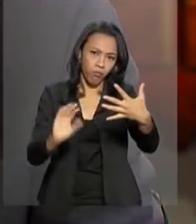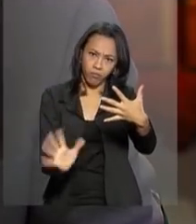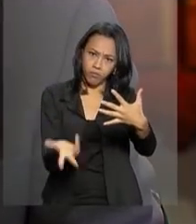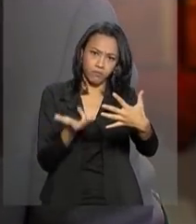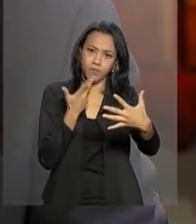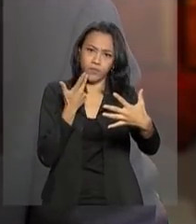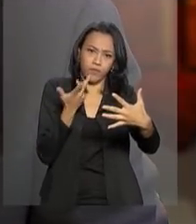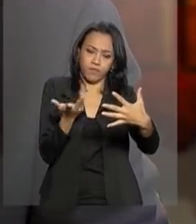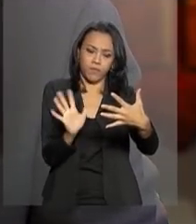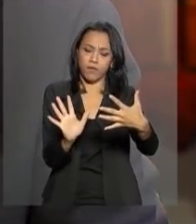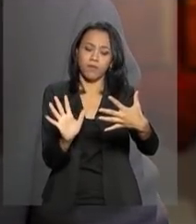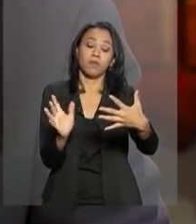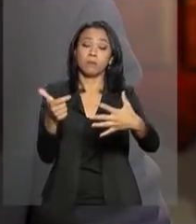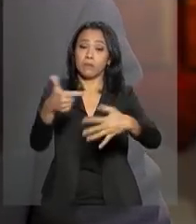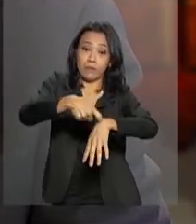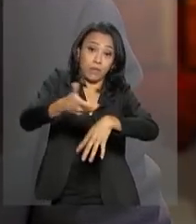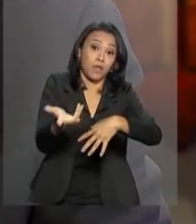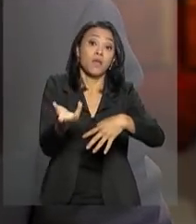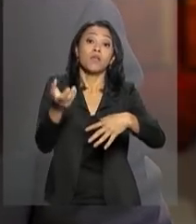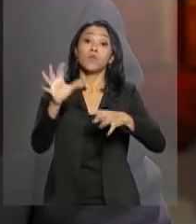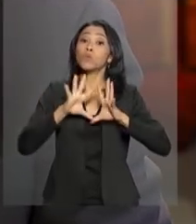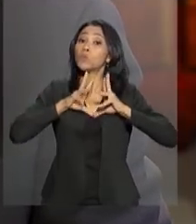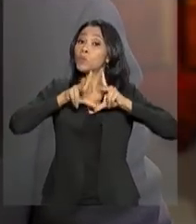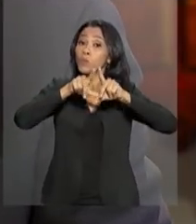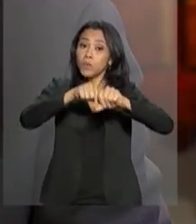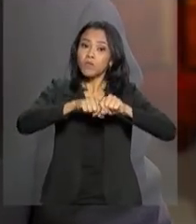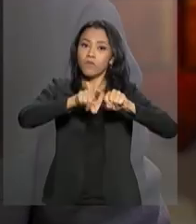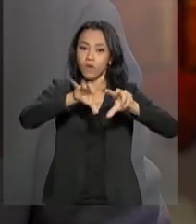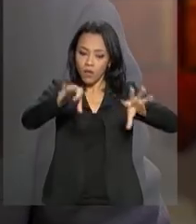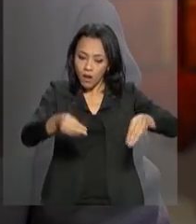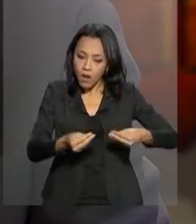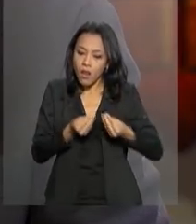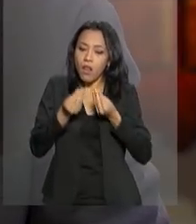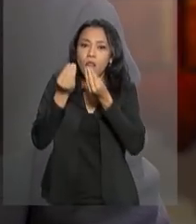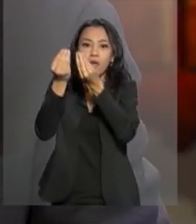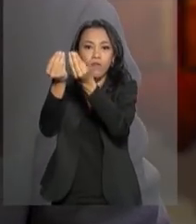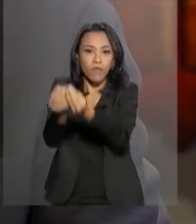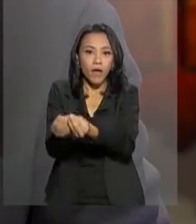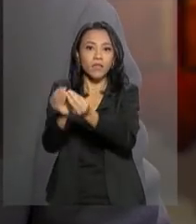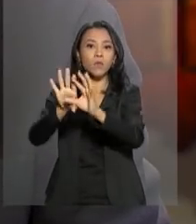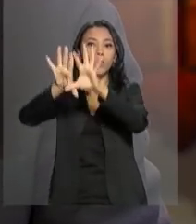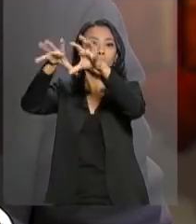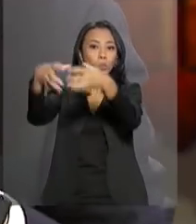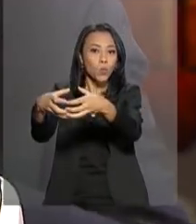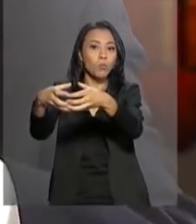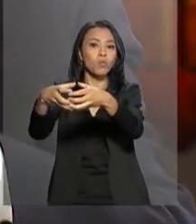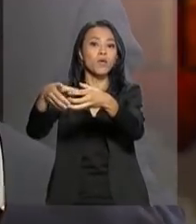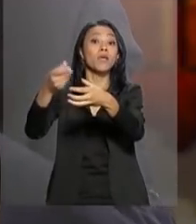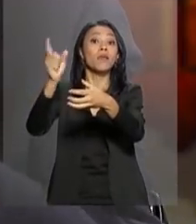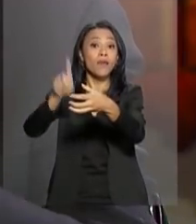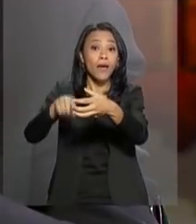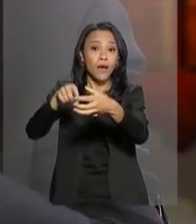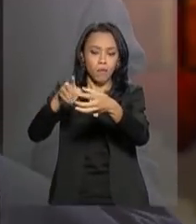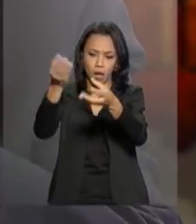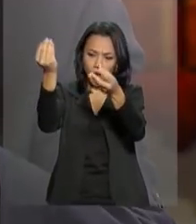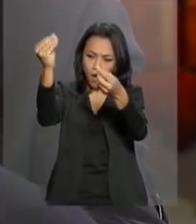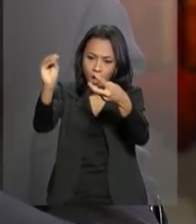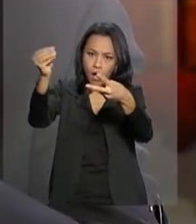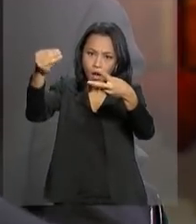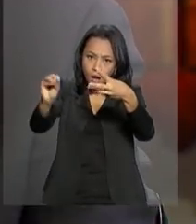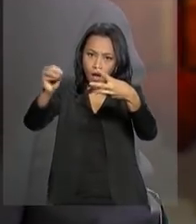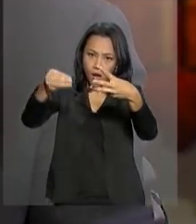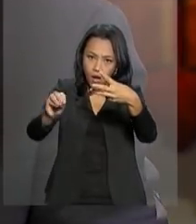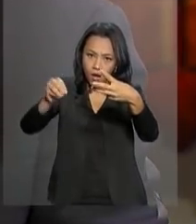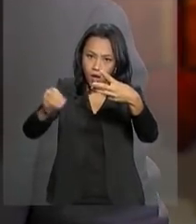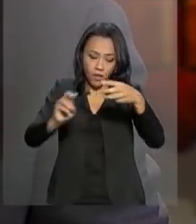plenário como fora do plenário, tudo isso foi para uma chamada comissão de sistematização, que era para sistematizar,